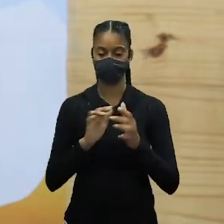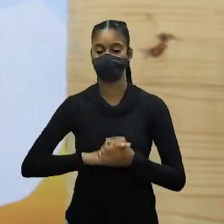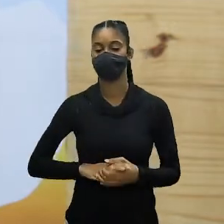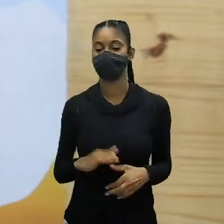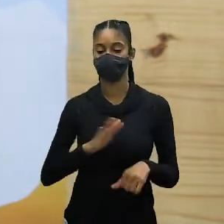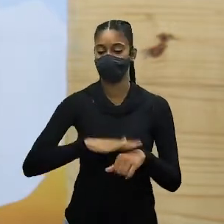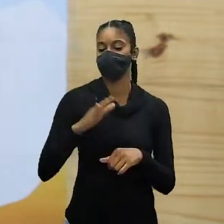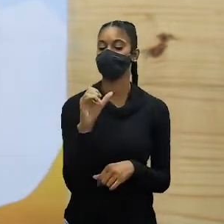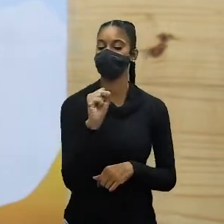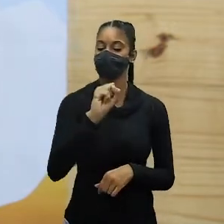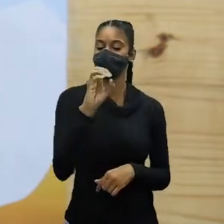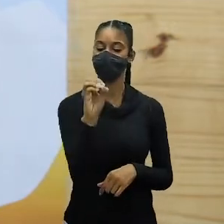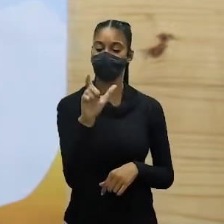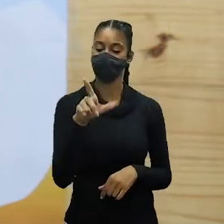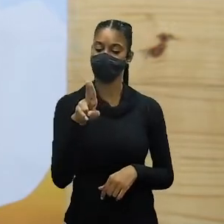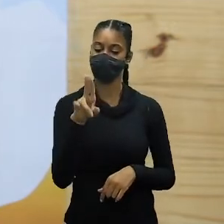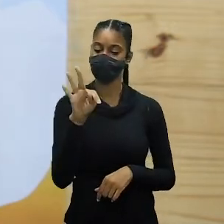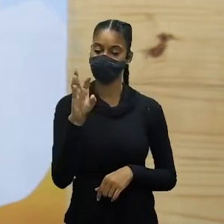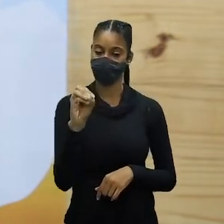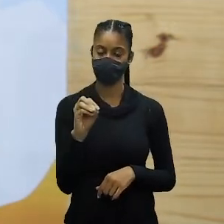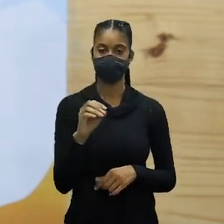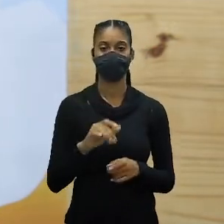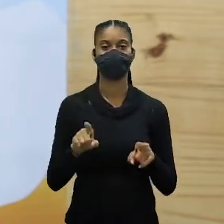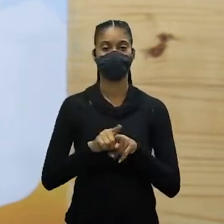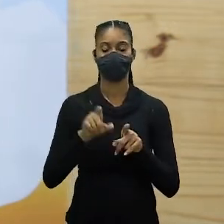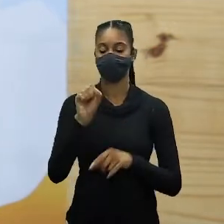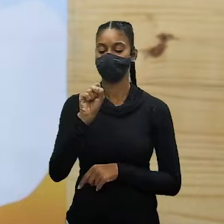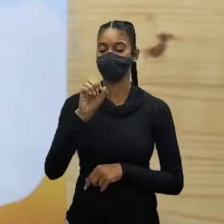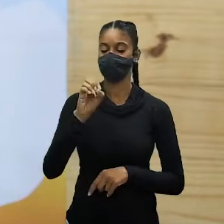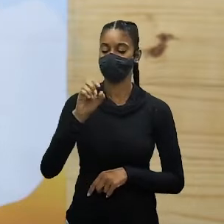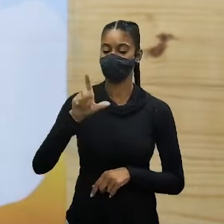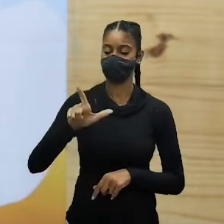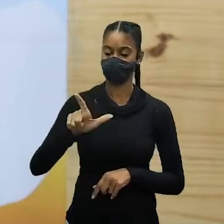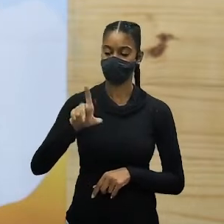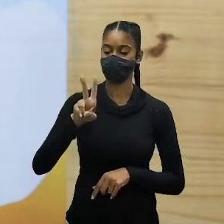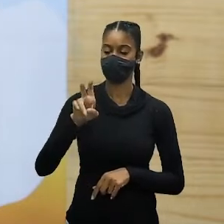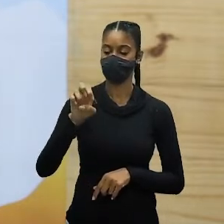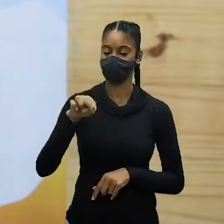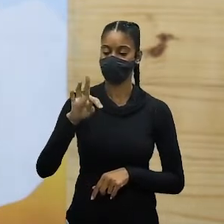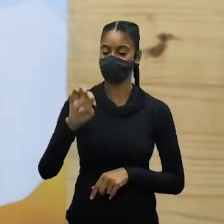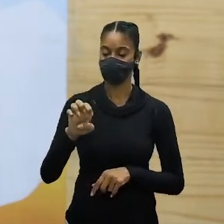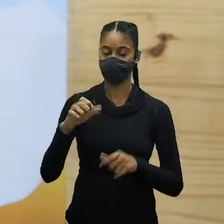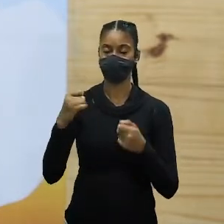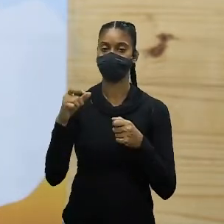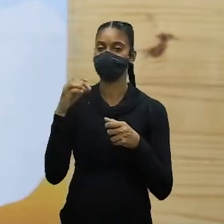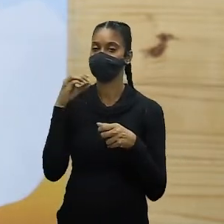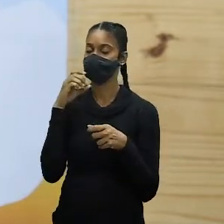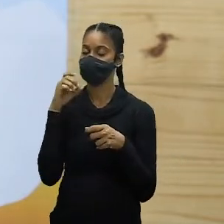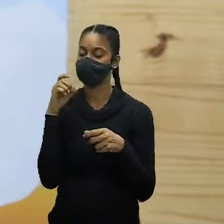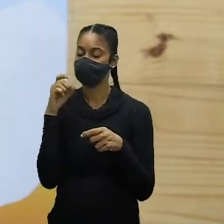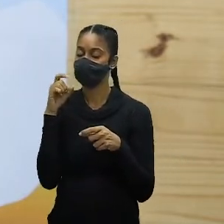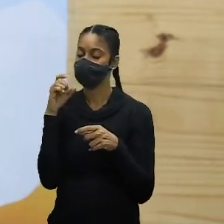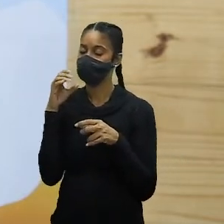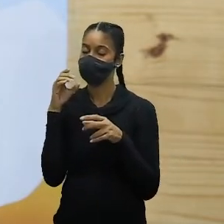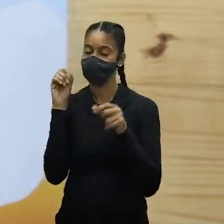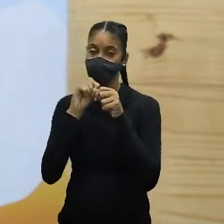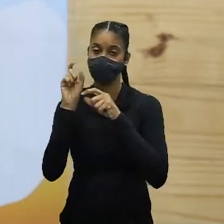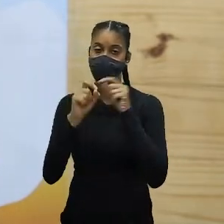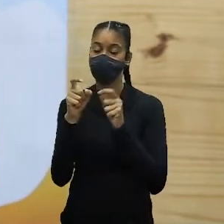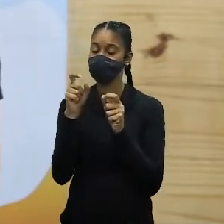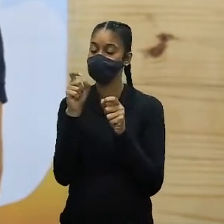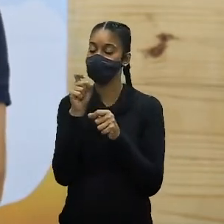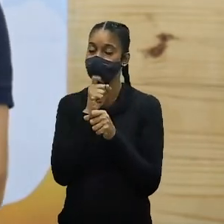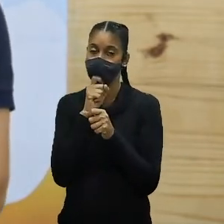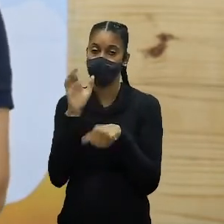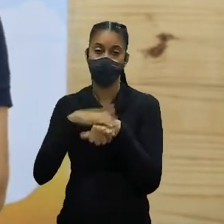soluto, proporcionalmente à quantidade de solvente, mais eu tenho que resfriar, porque mais difícil é unificar.